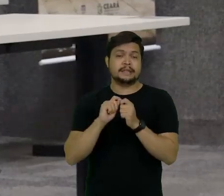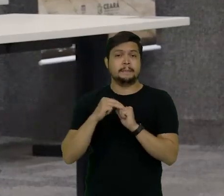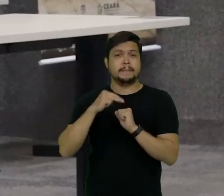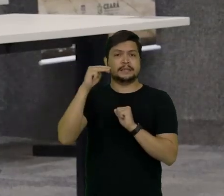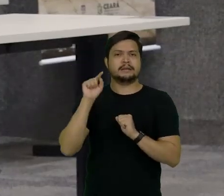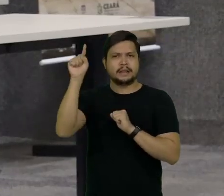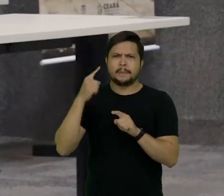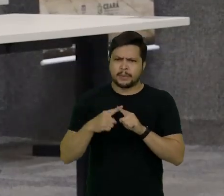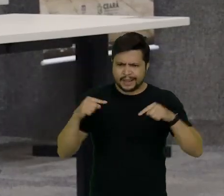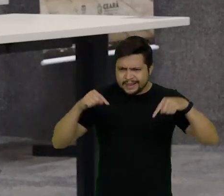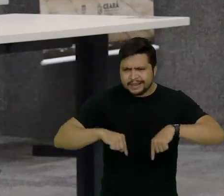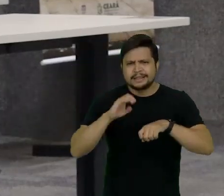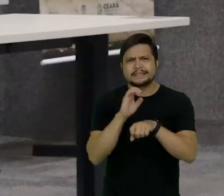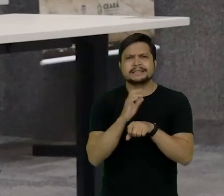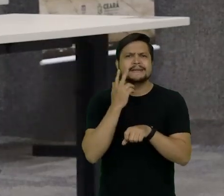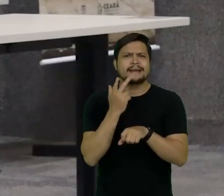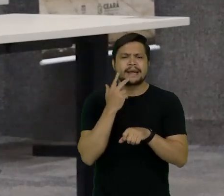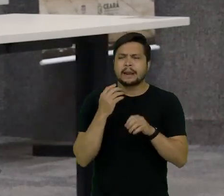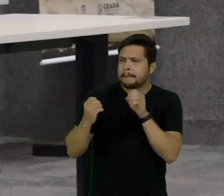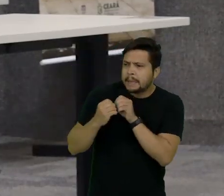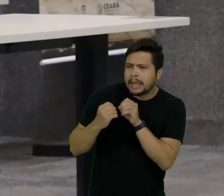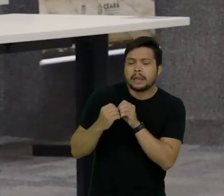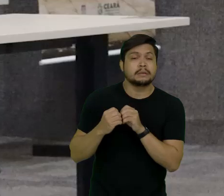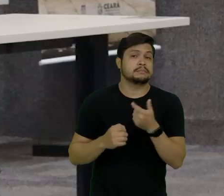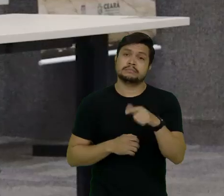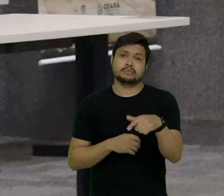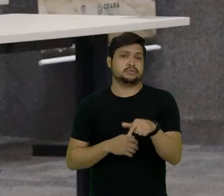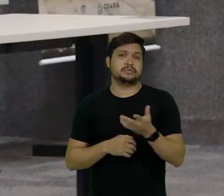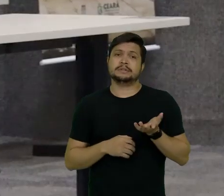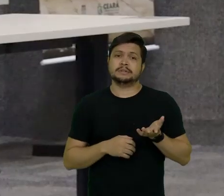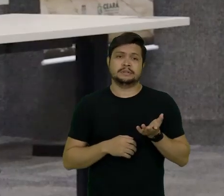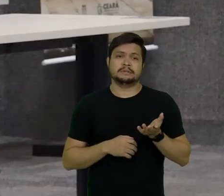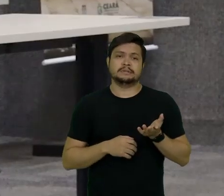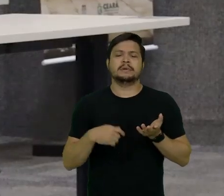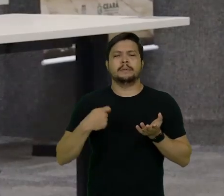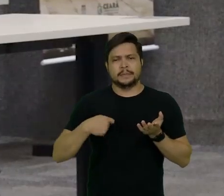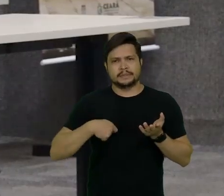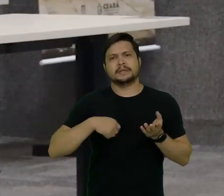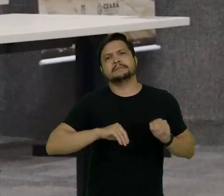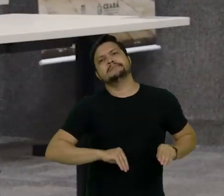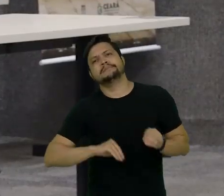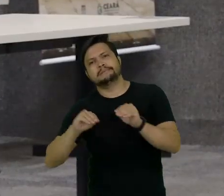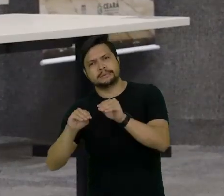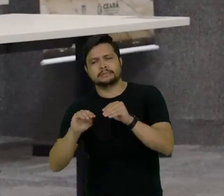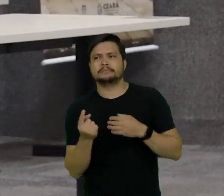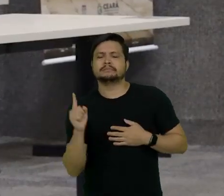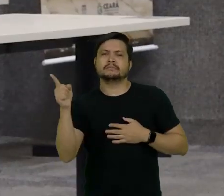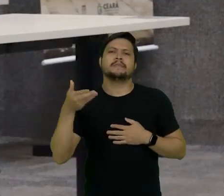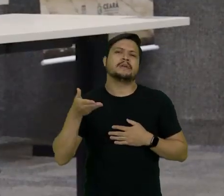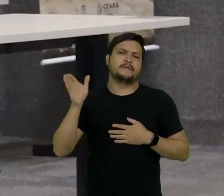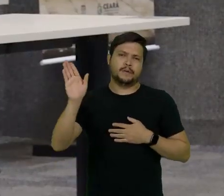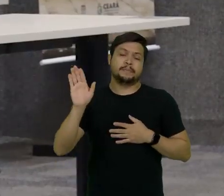Gerais para fazer o mestrado, porque não tinha nada próximo, não tinha condições de eu fazer